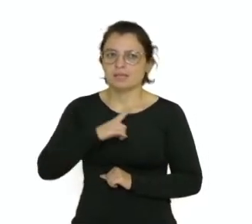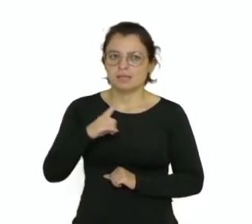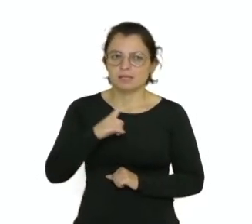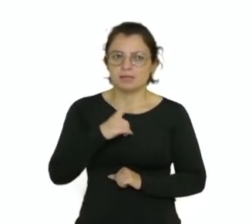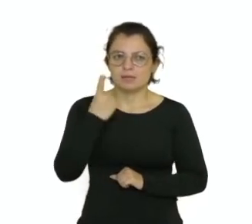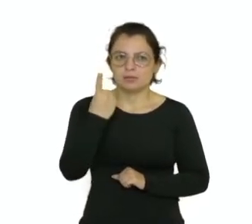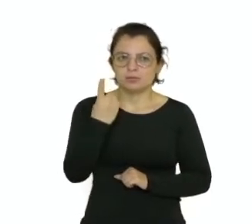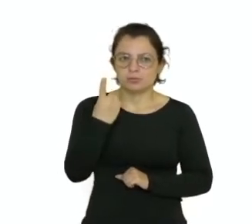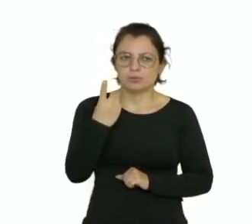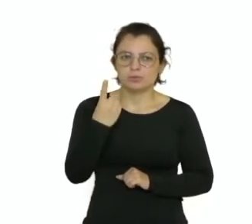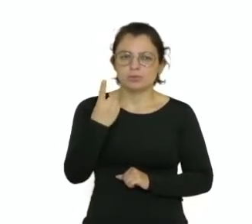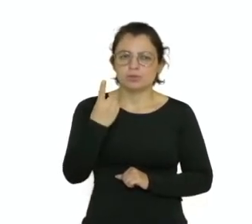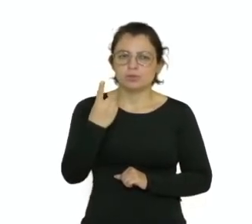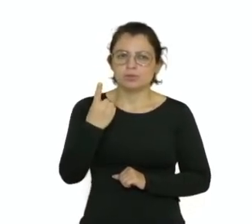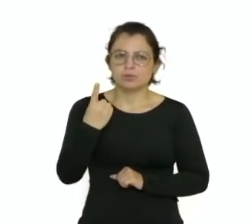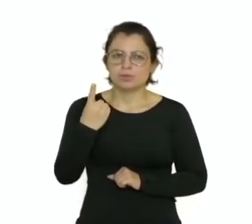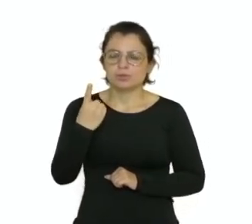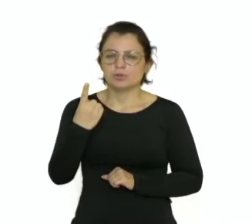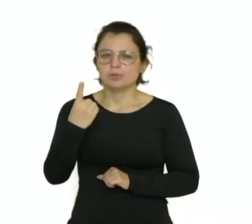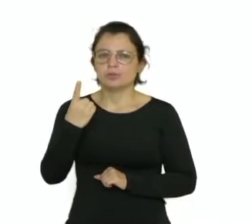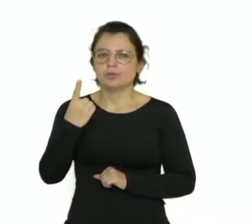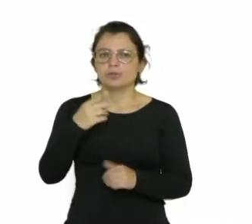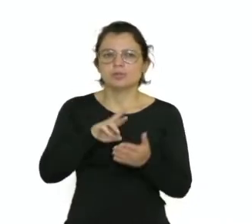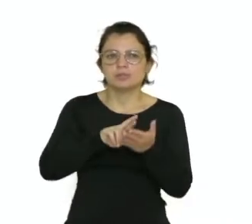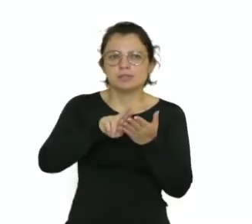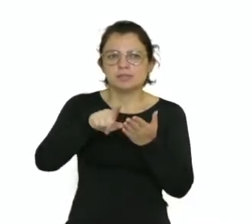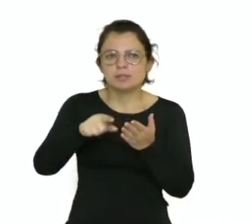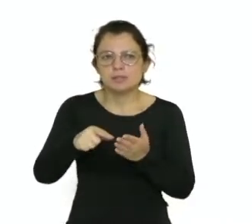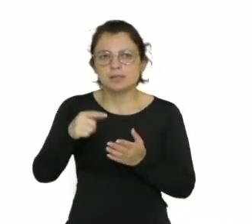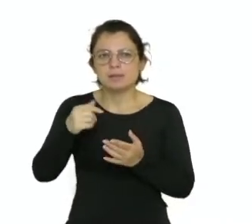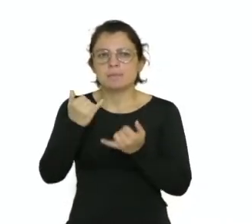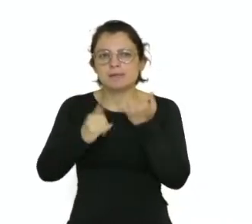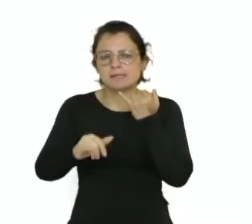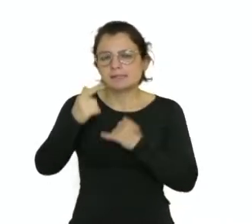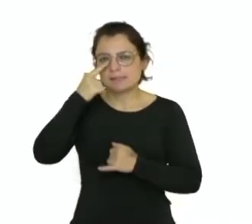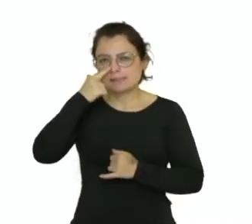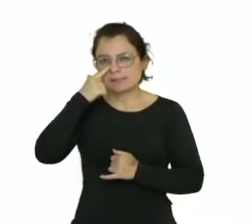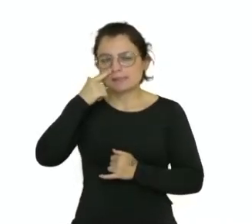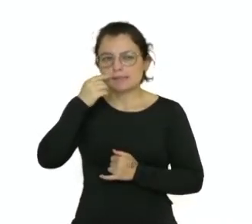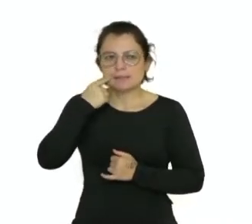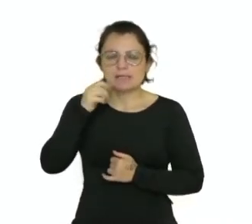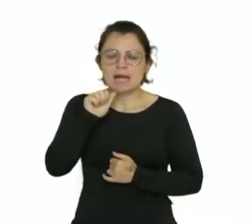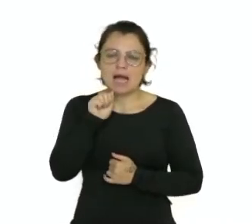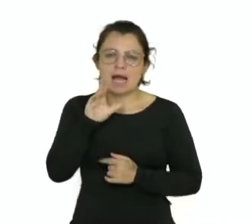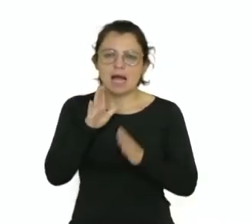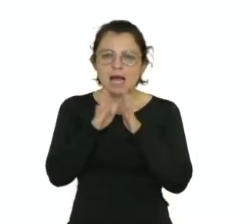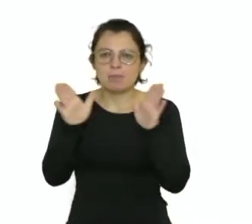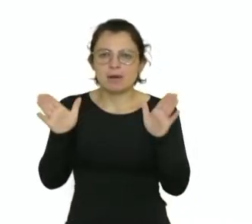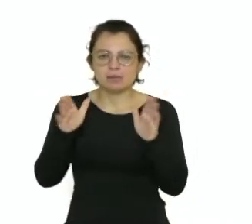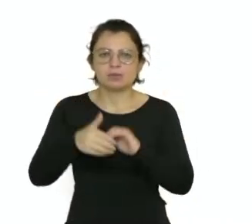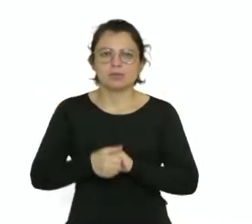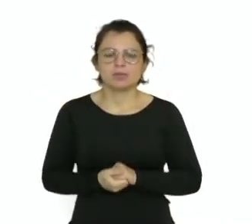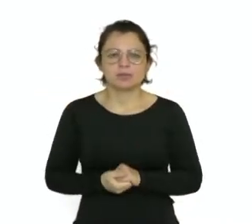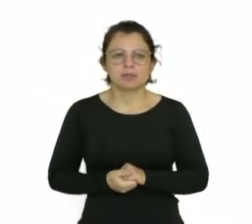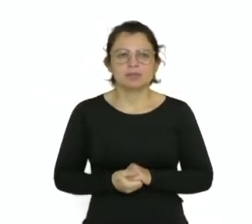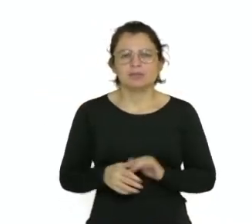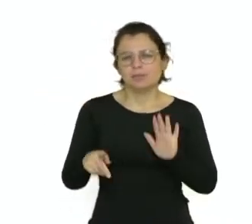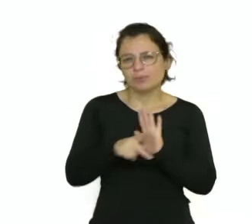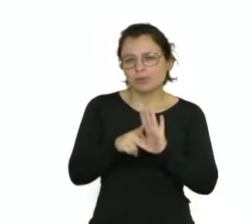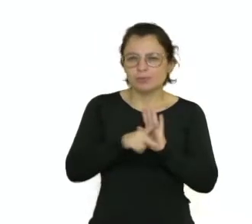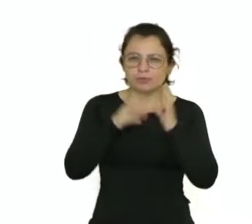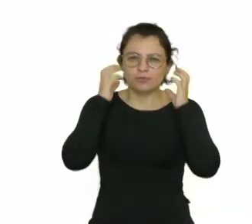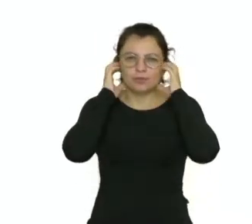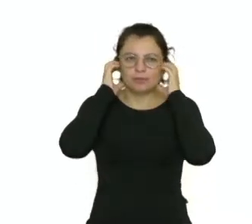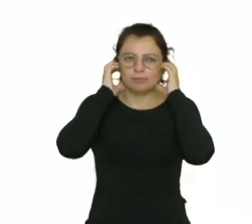de, né, uns falam mais nasalizados, né, outros já usam mais o A aberto, mas é muito, a escrita na verdade